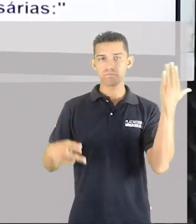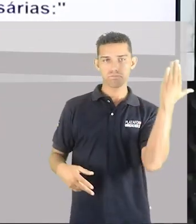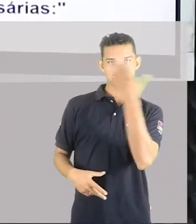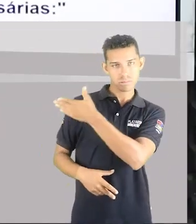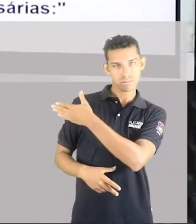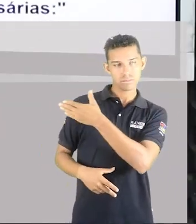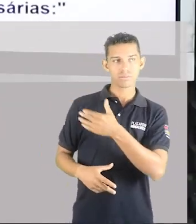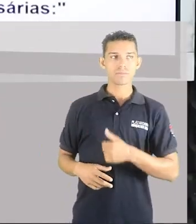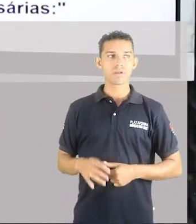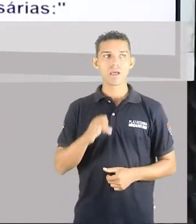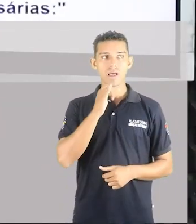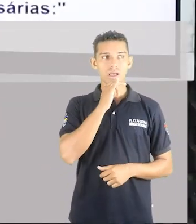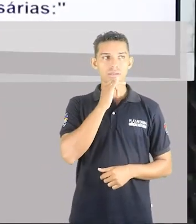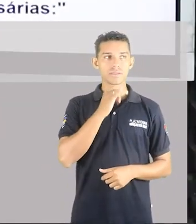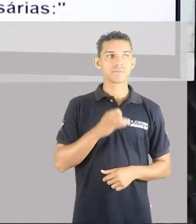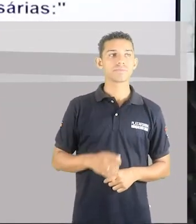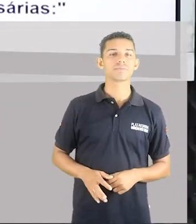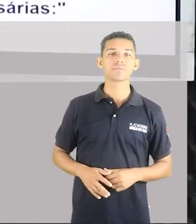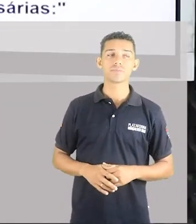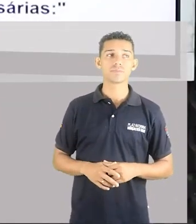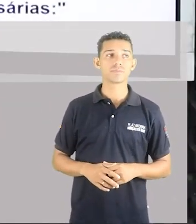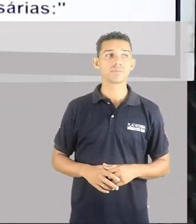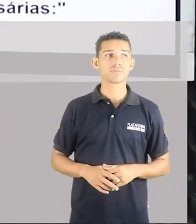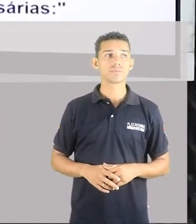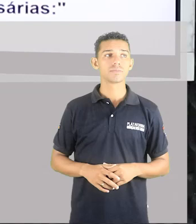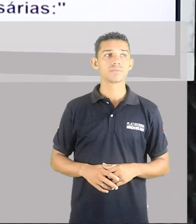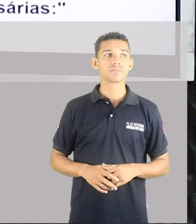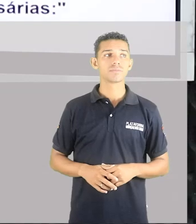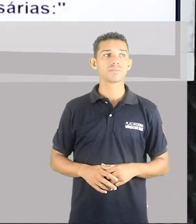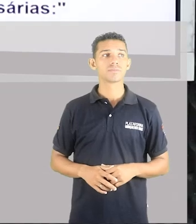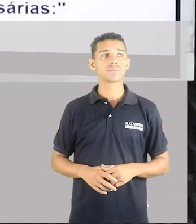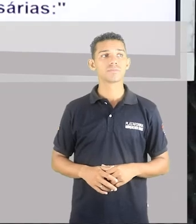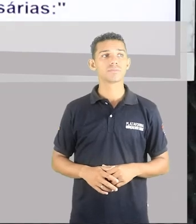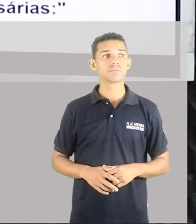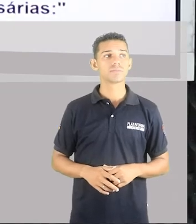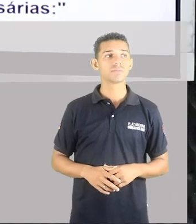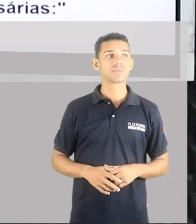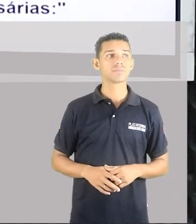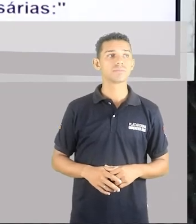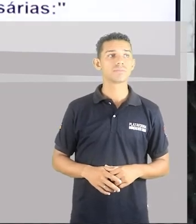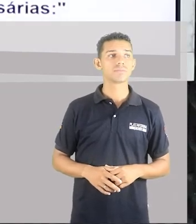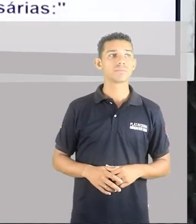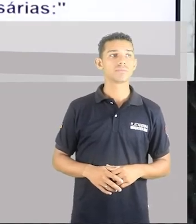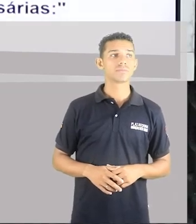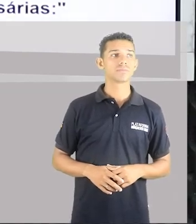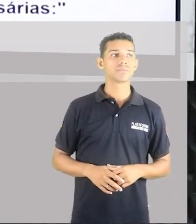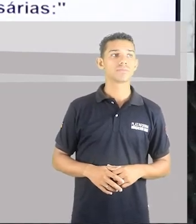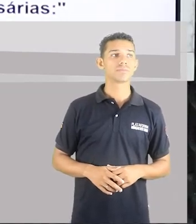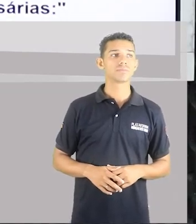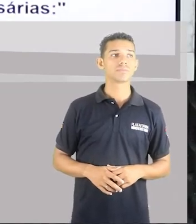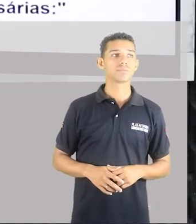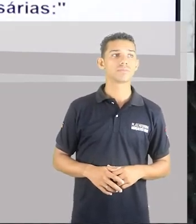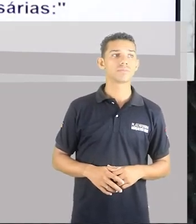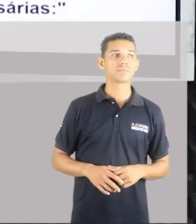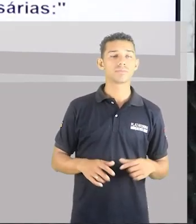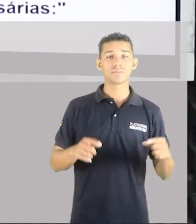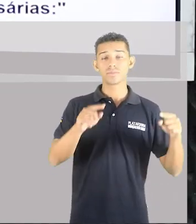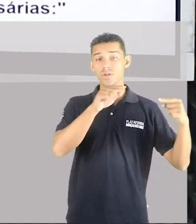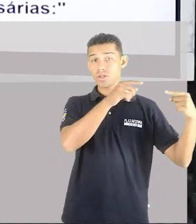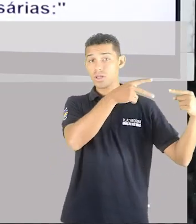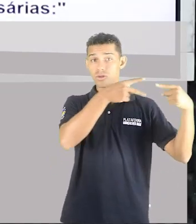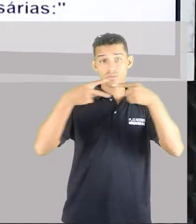exemplo, quando você faz isso aqui, ó, tu está dizendo que essa reação ela só tem esse